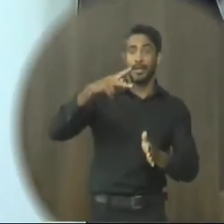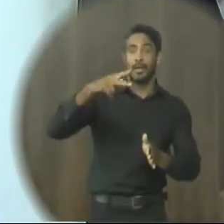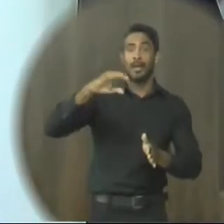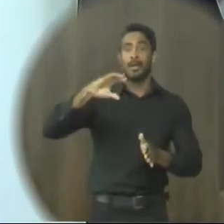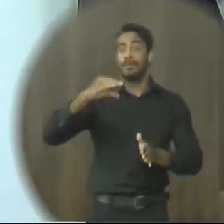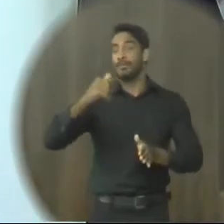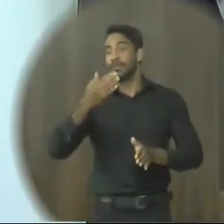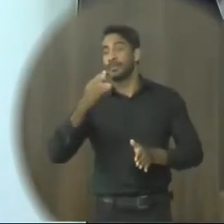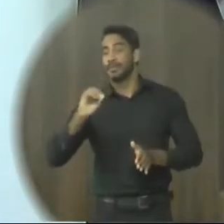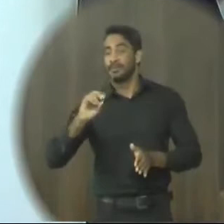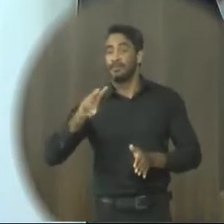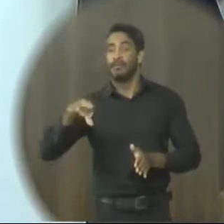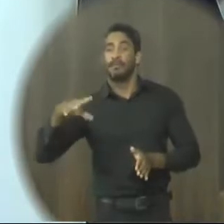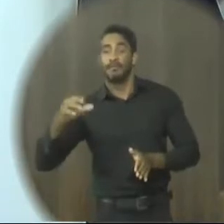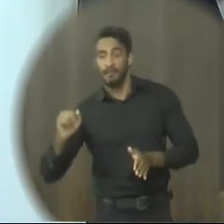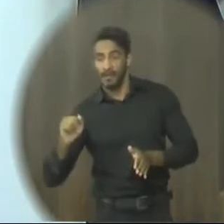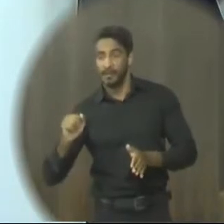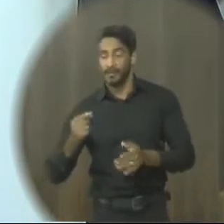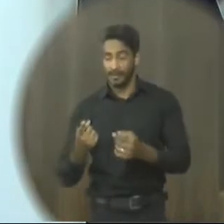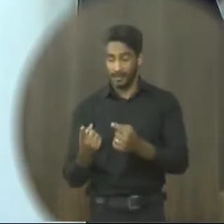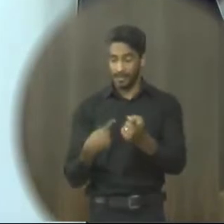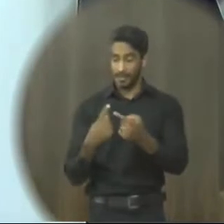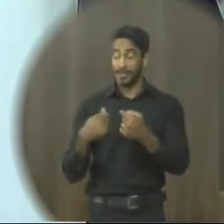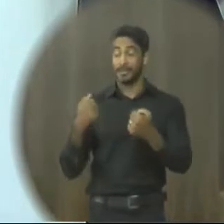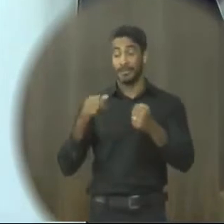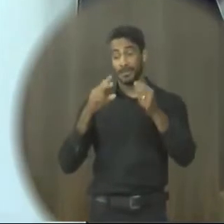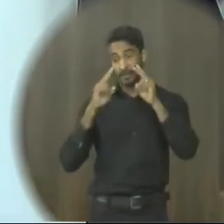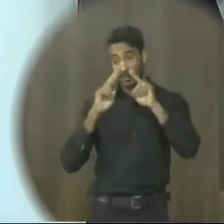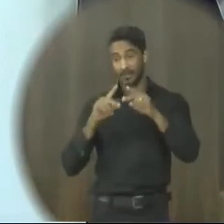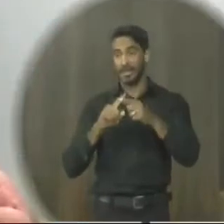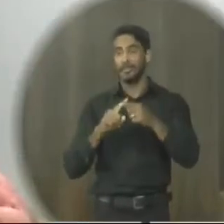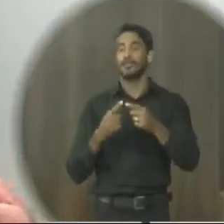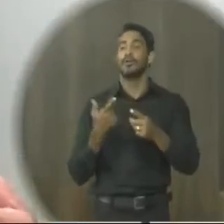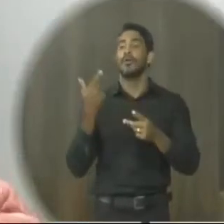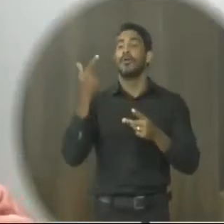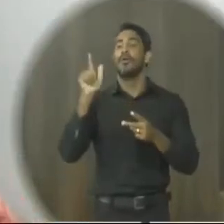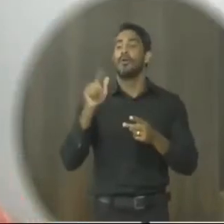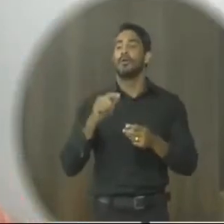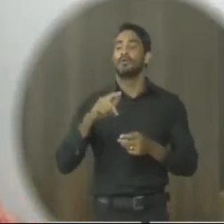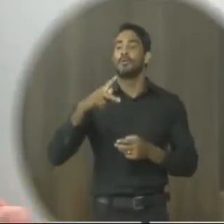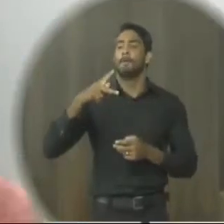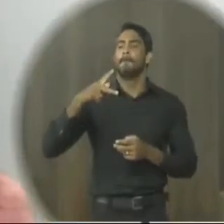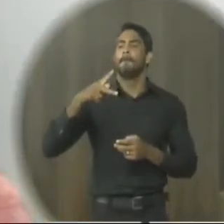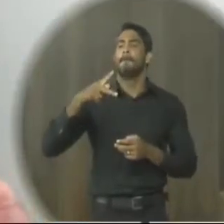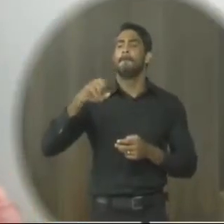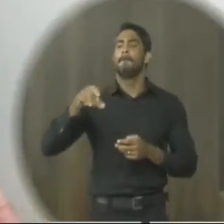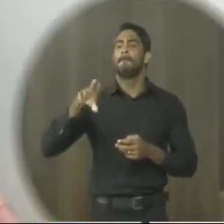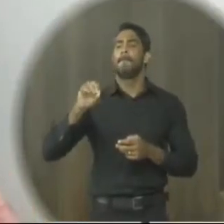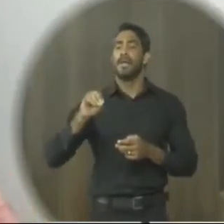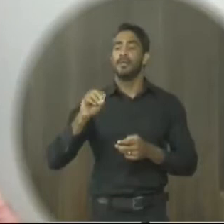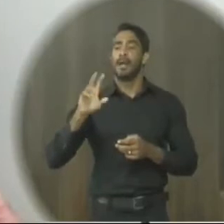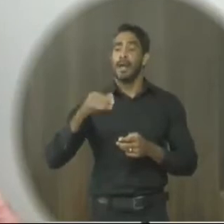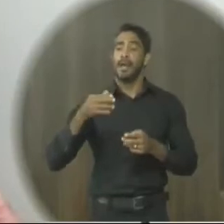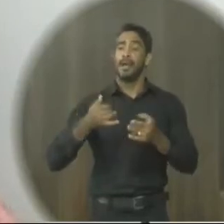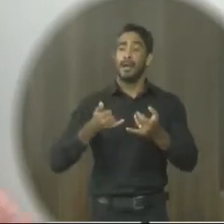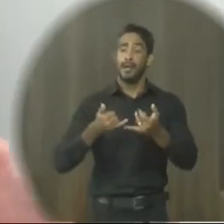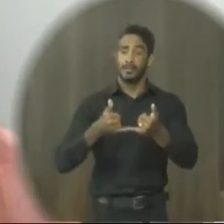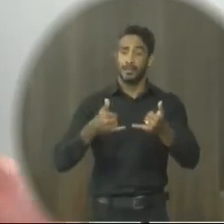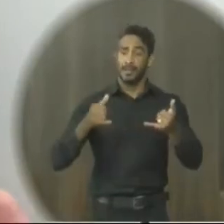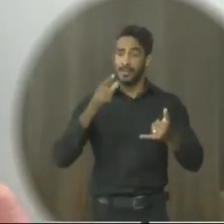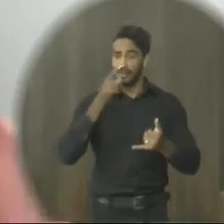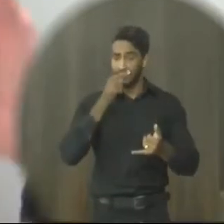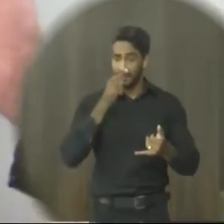Barra da Cana e Mato Dentro. Entendeu? Dá uma olhada. Outro seguinte, peito de cobre. É uma extensão de rede de água. É